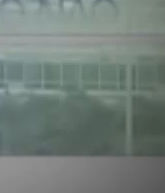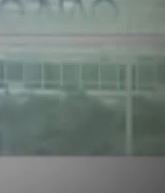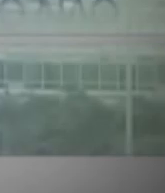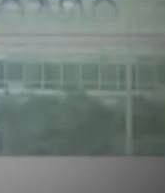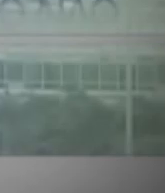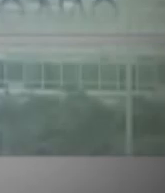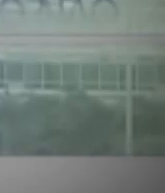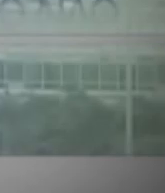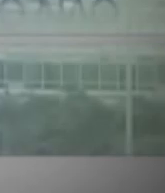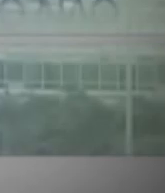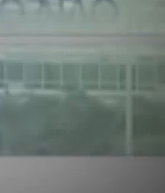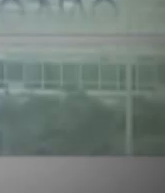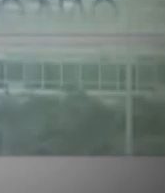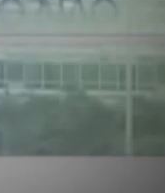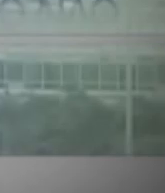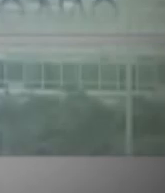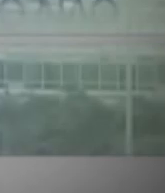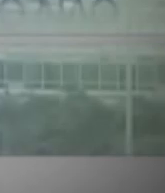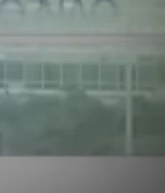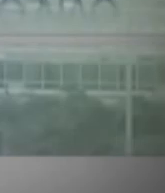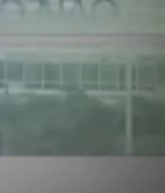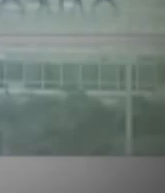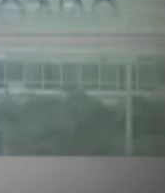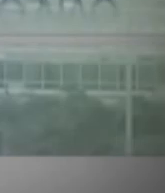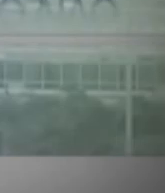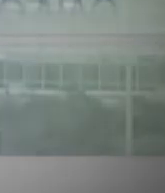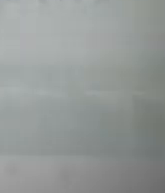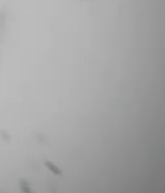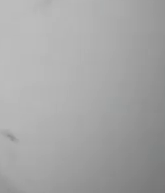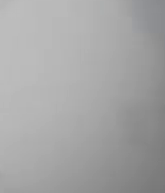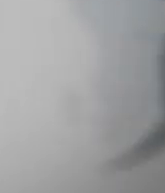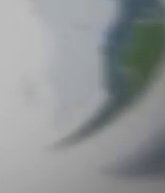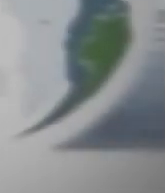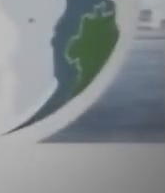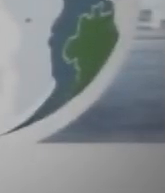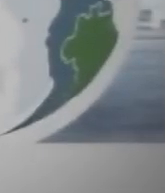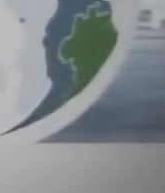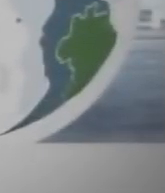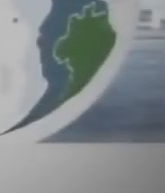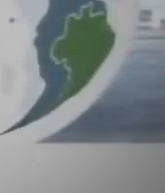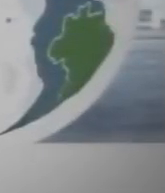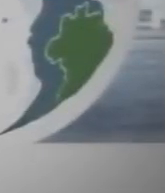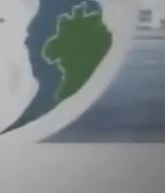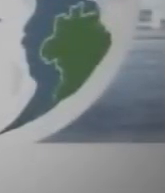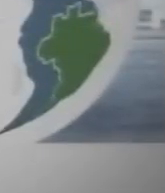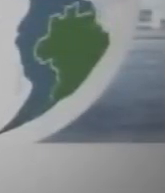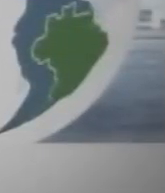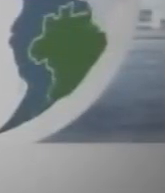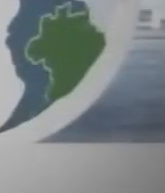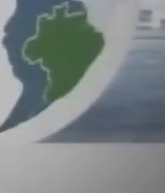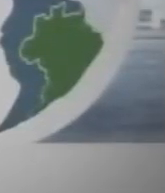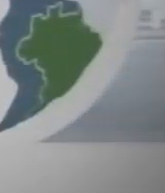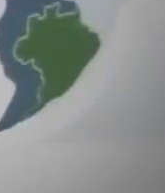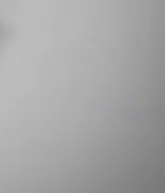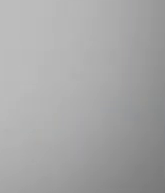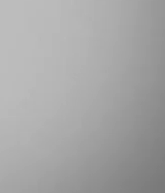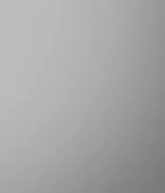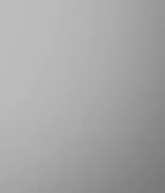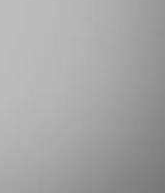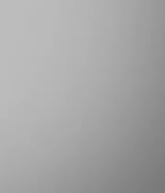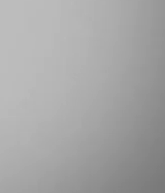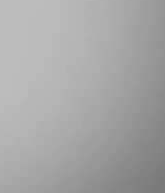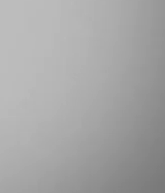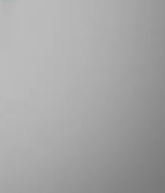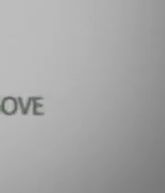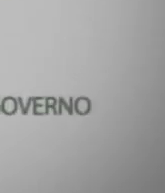vários comentários e conversou com a imprensa sobre o Índice de Desenvolvimento Humano de 2011. O IDH é um conjunto de informações divulgadas pelo